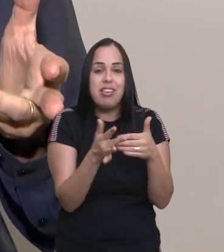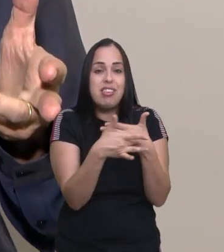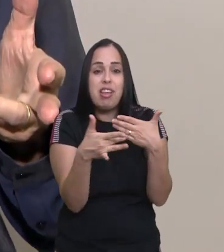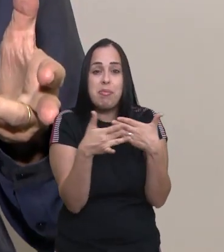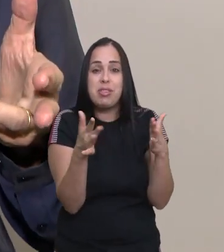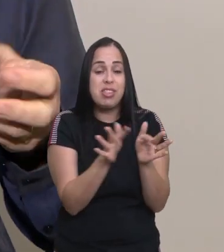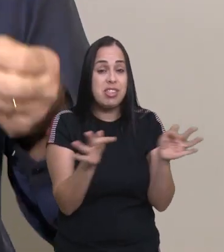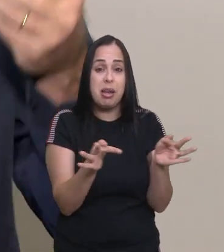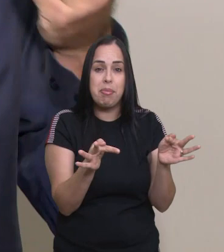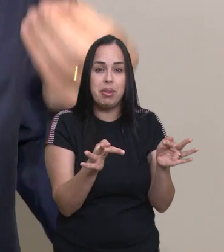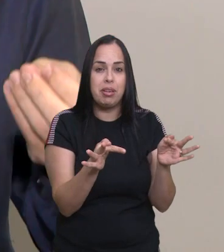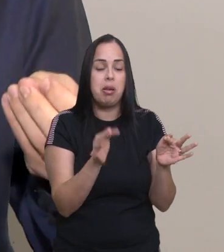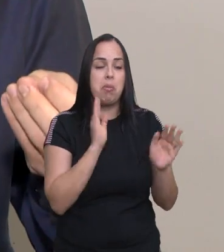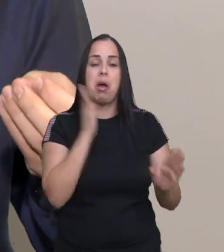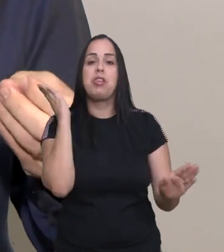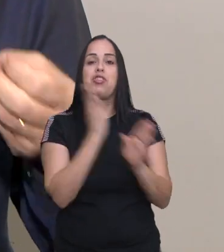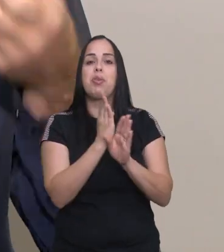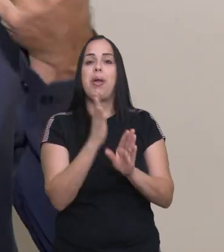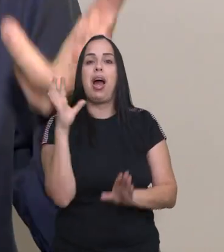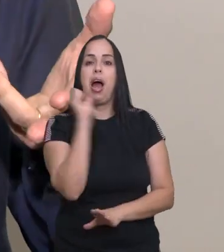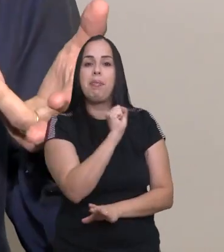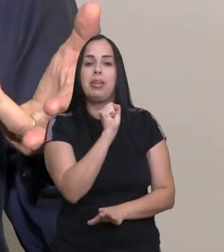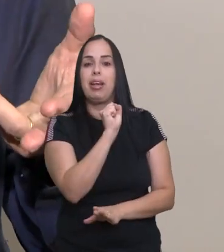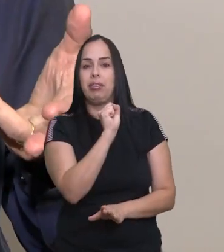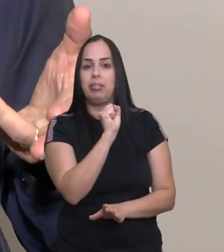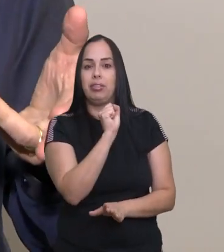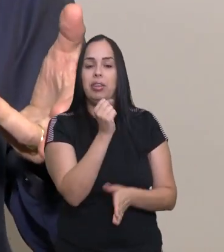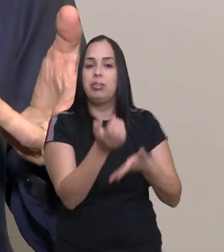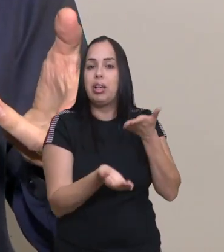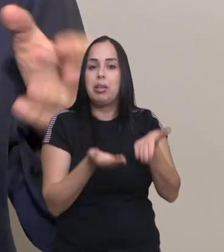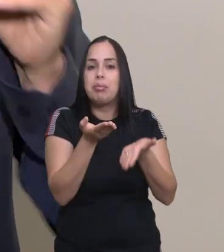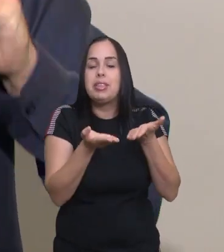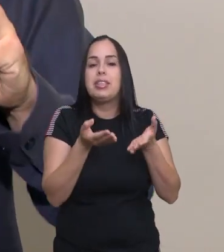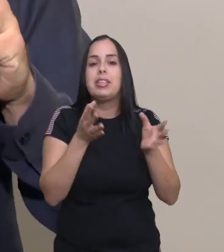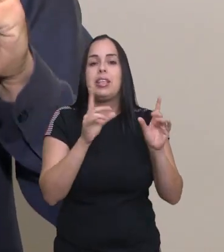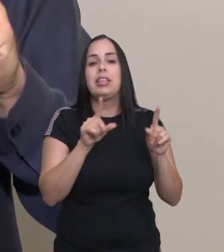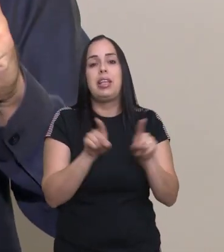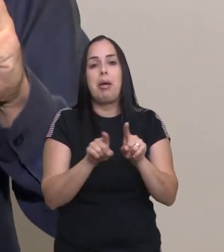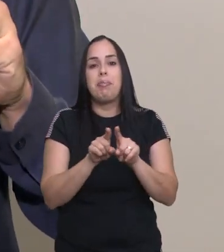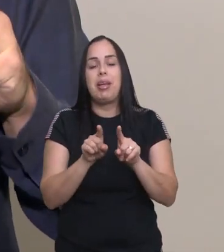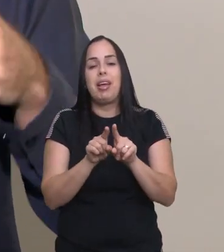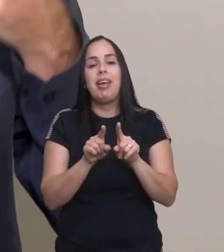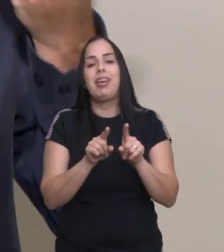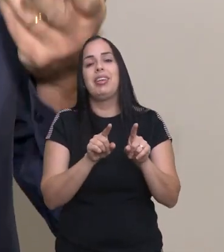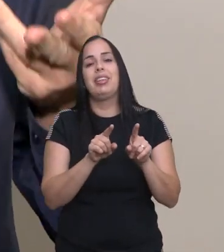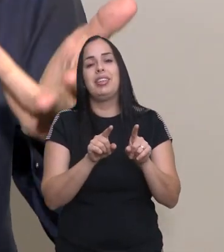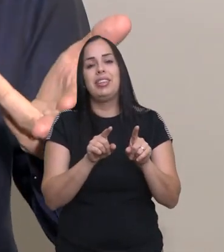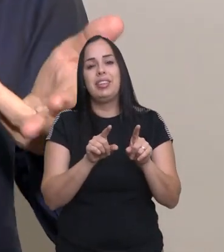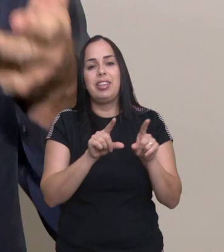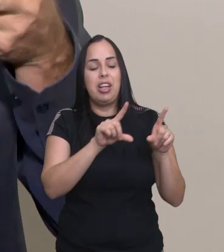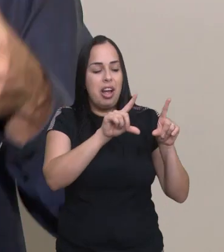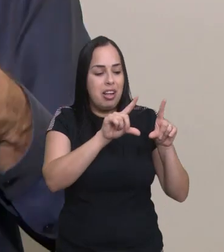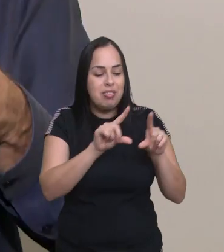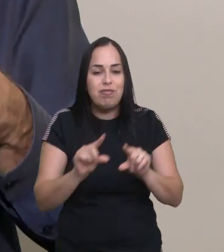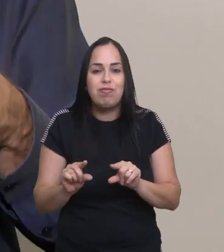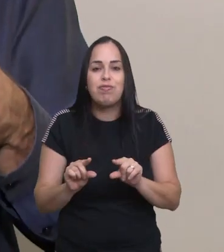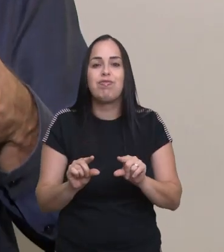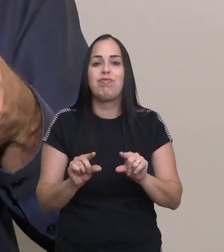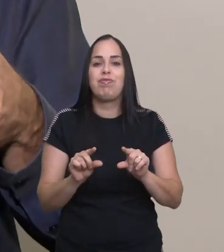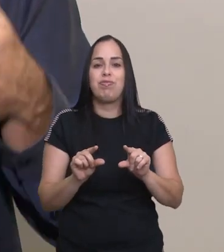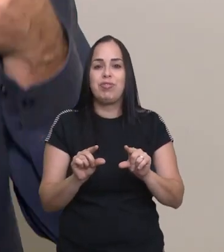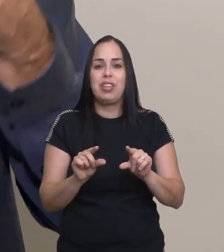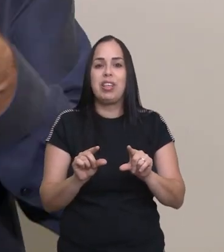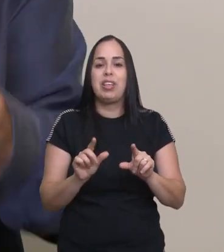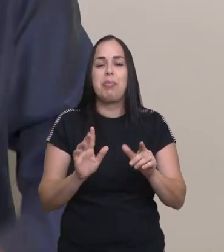fazer o diagnóstico, tratar de maneira correta, de maneira rápida, diminuindo custos e diminuindo a